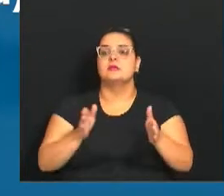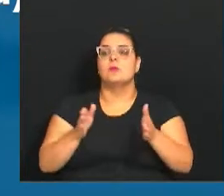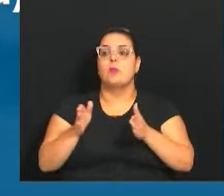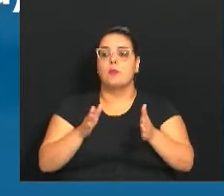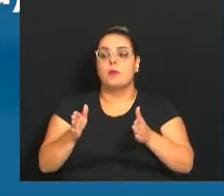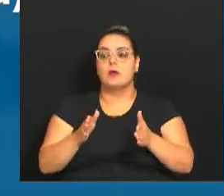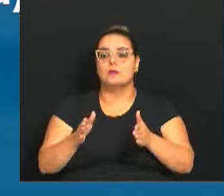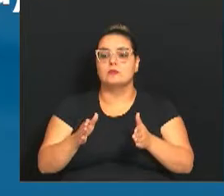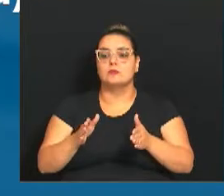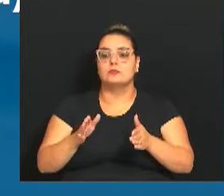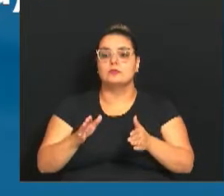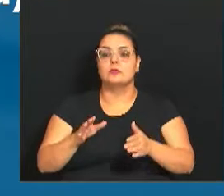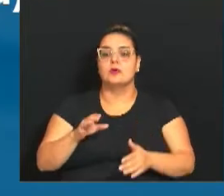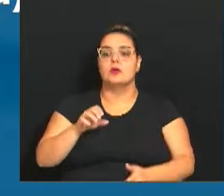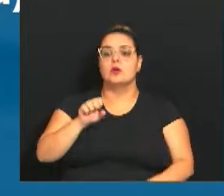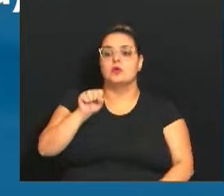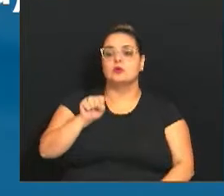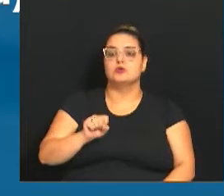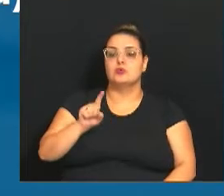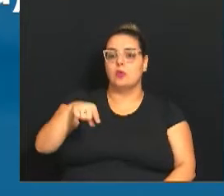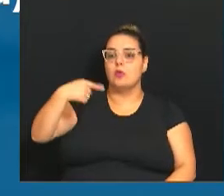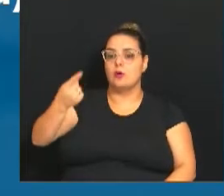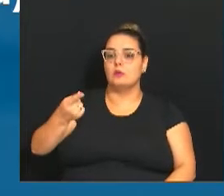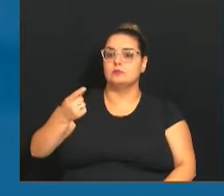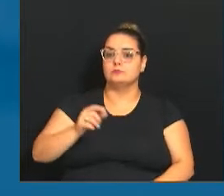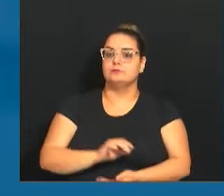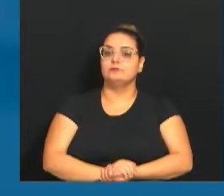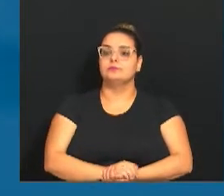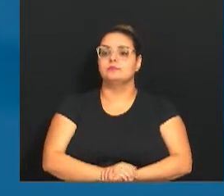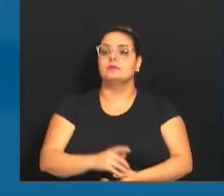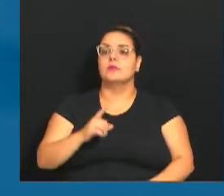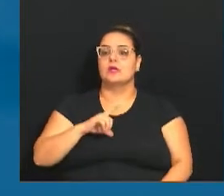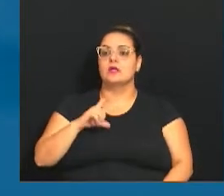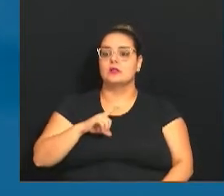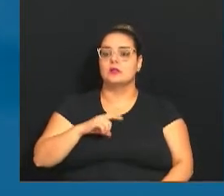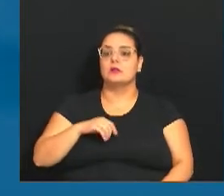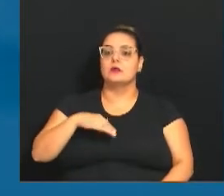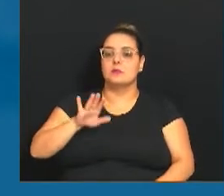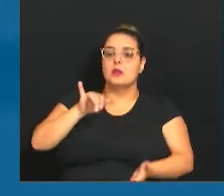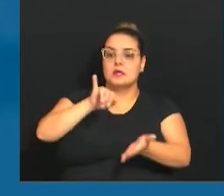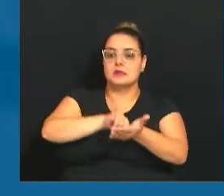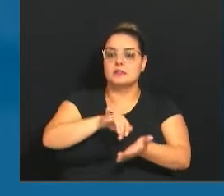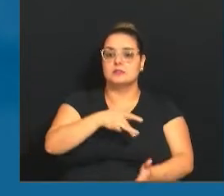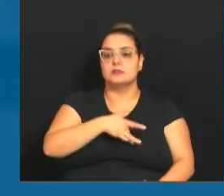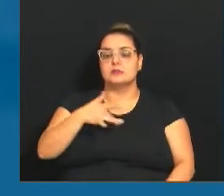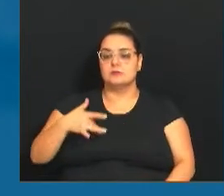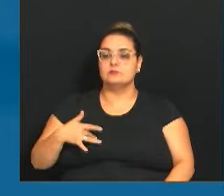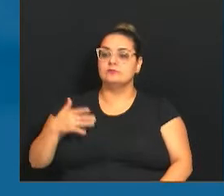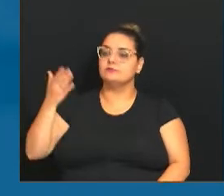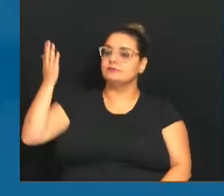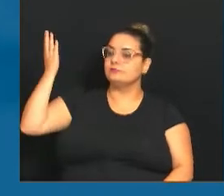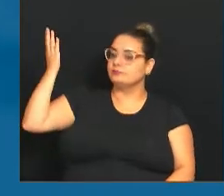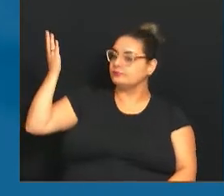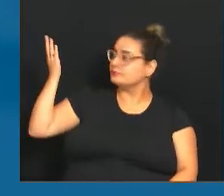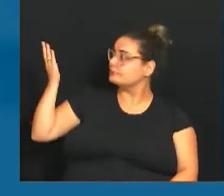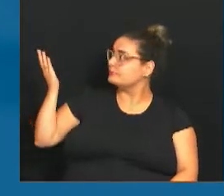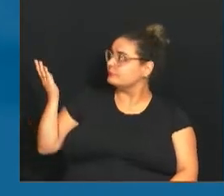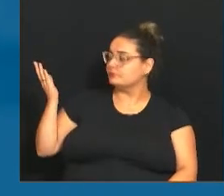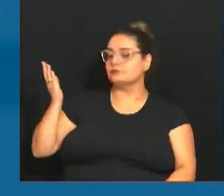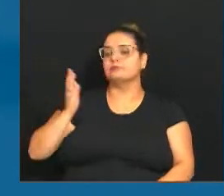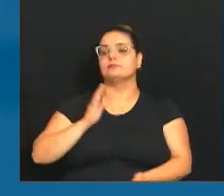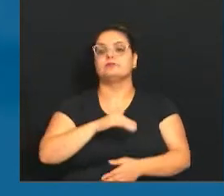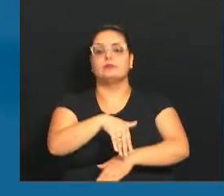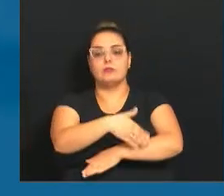na região sudoeste, a próxima tela, que é a região que tem mais centros de saúde. O Capivari, lá no Jardim Capivari, tem um endereço